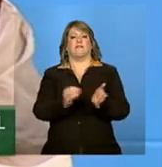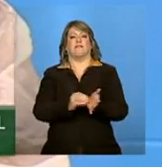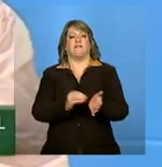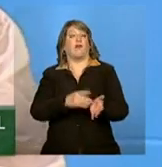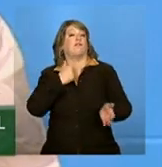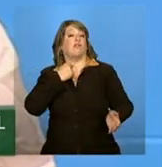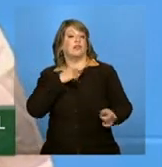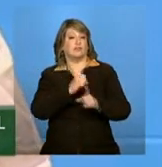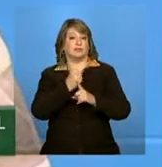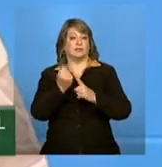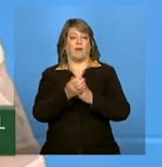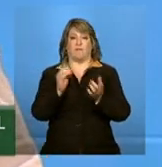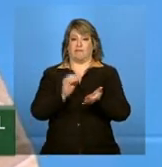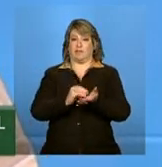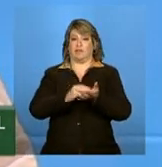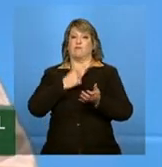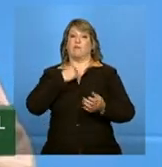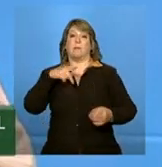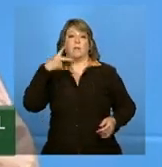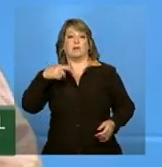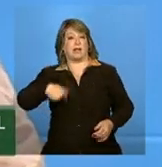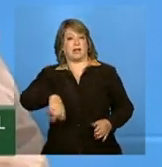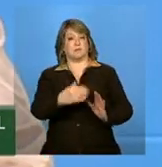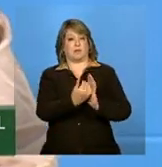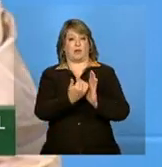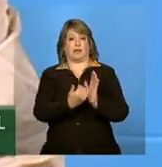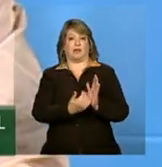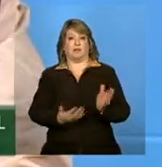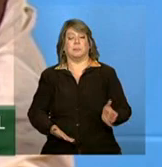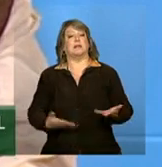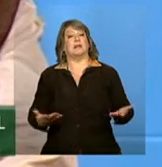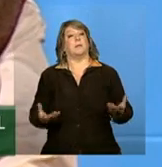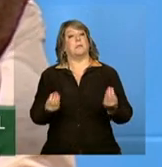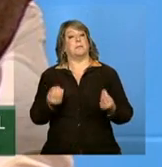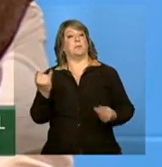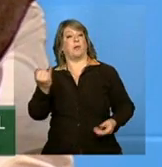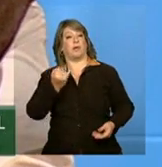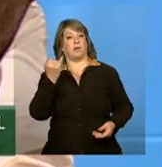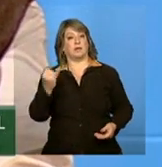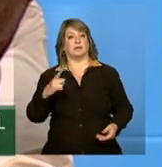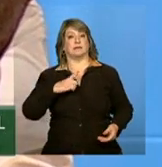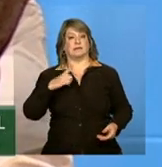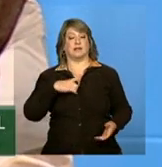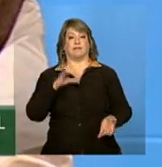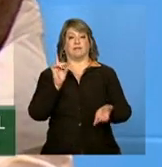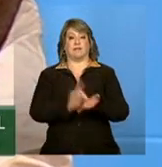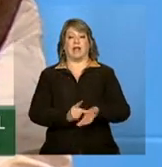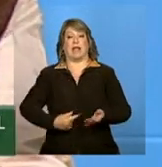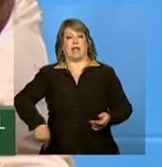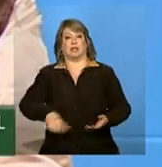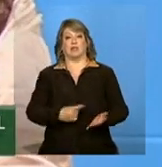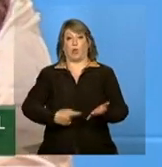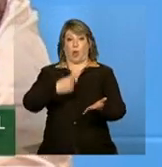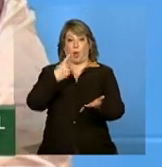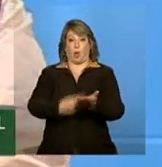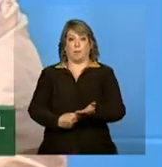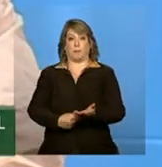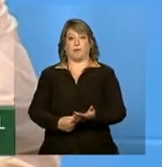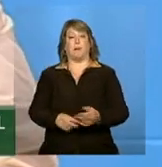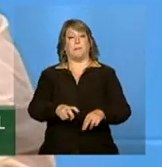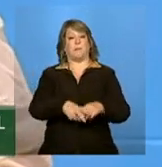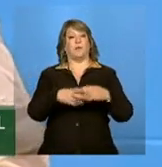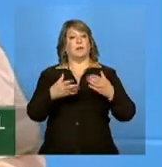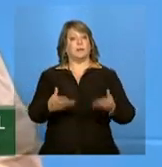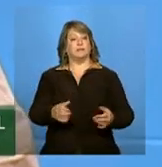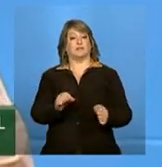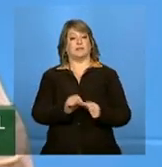falta de vontade política por trás desses programas. Por isso que é tão importante que haja, de fato, esse comprometimento. E é por isso que tratamos essa